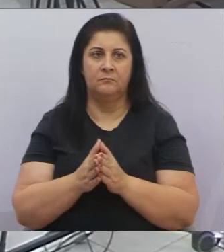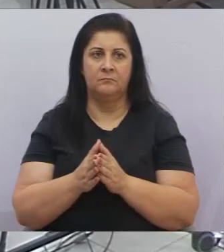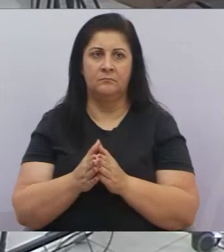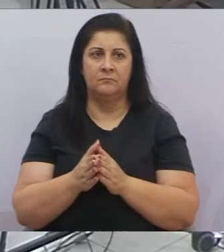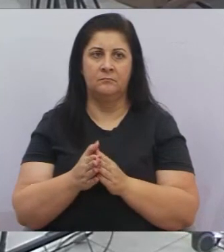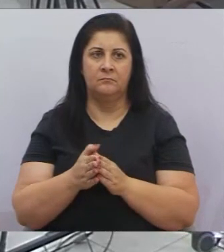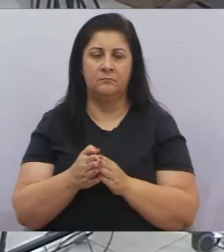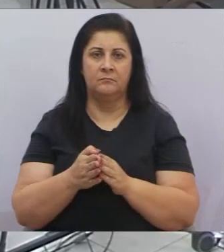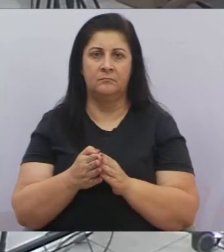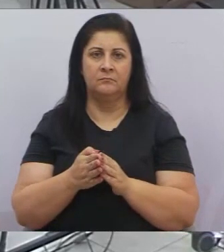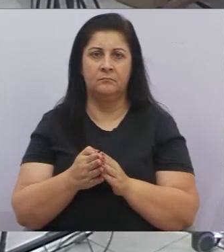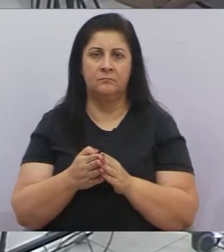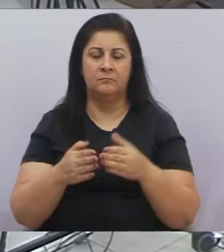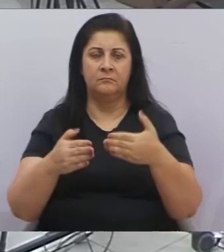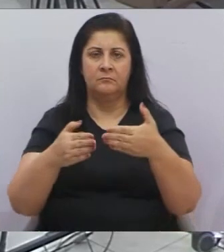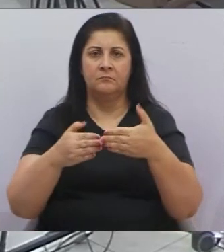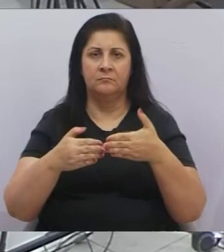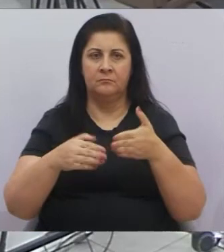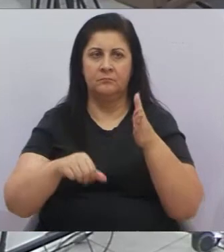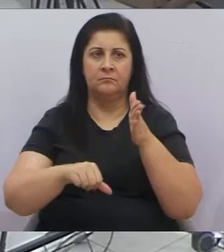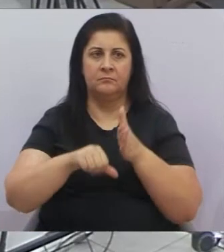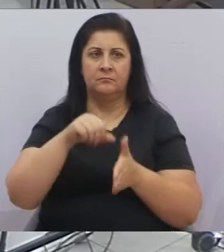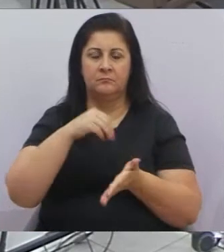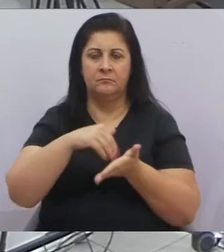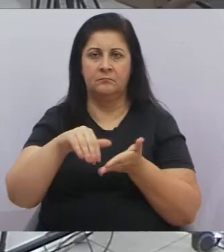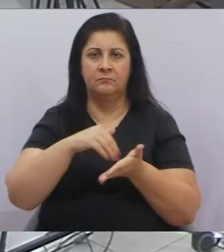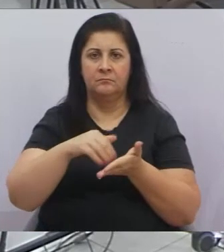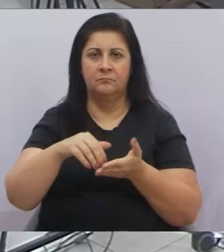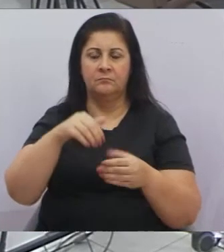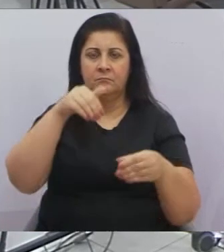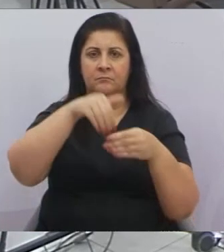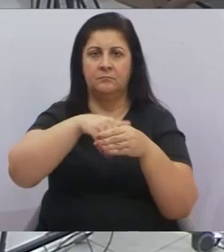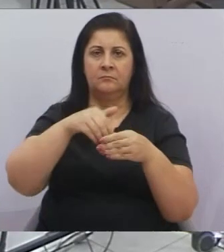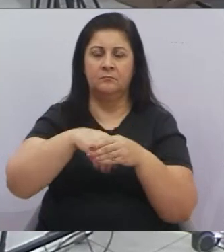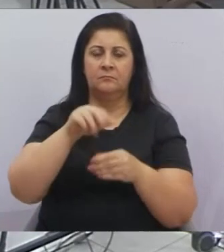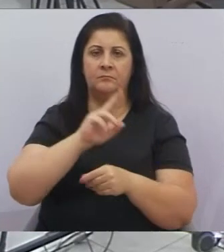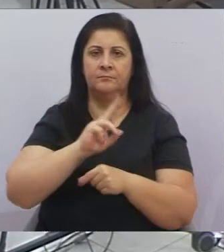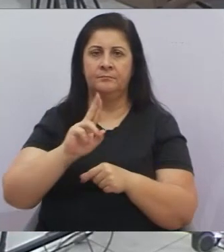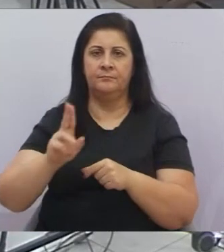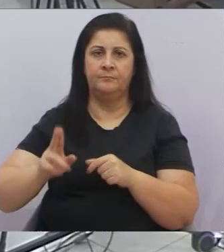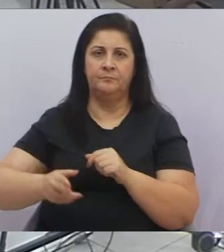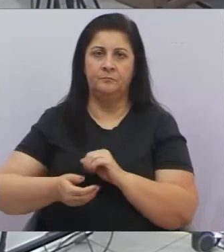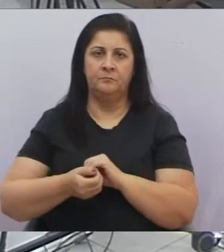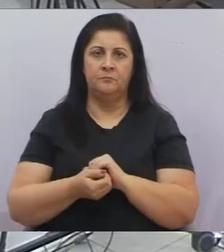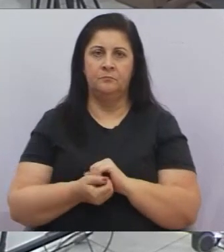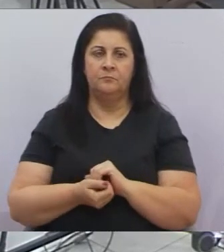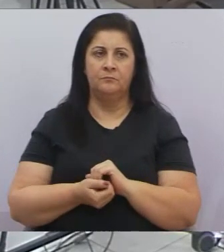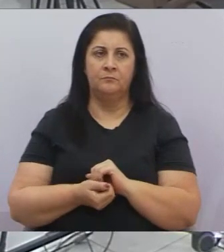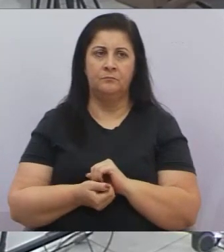Nesse aspecto, peço ao primeiro secretário que proceda à votação nominal do projeto.